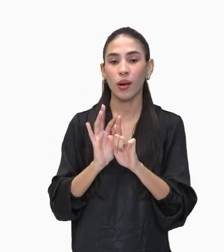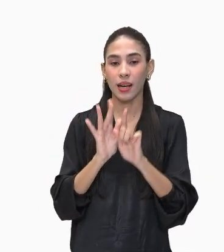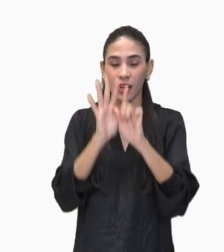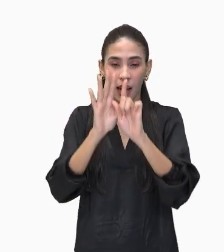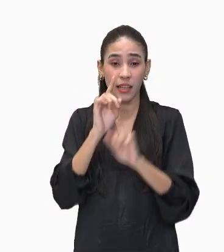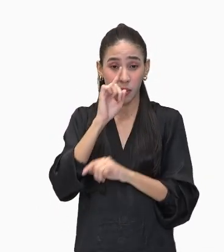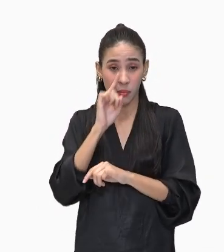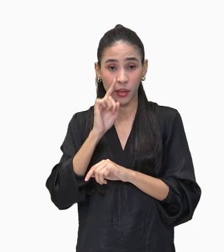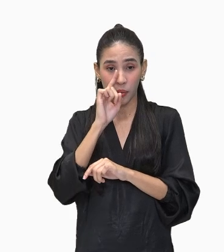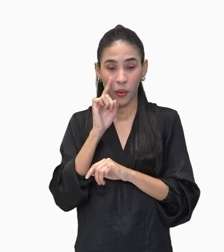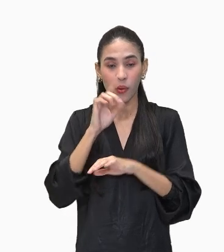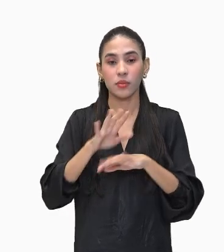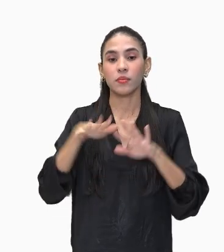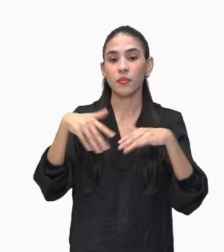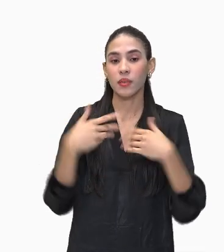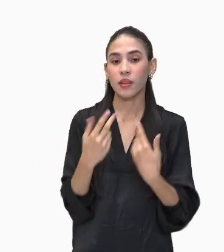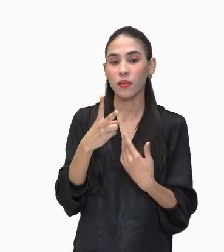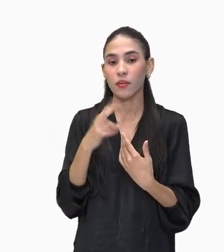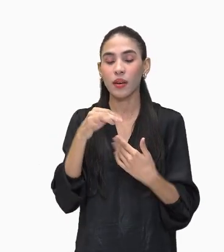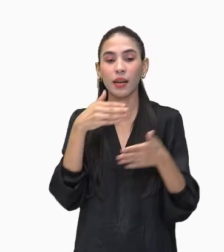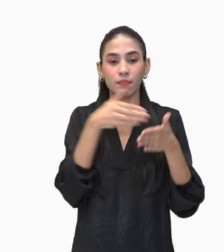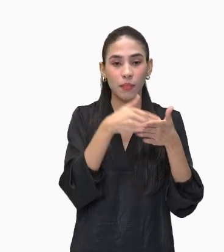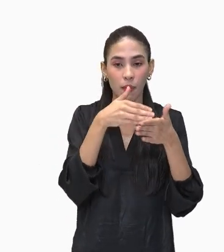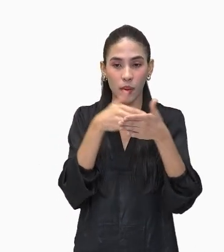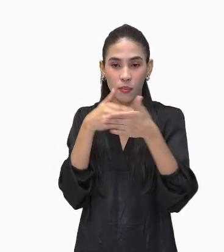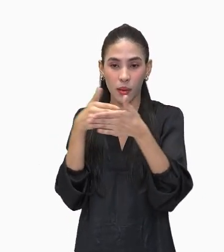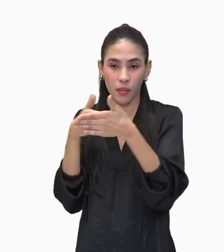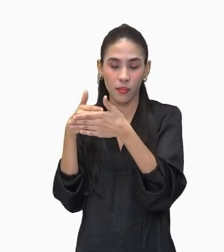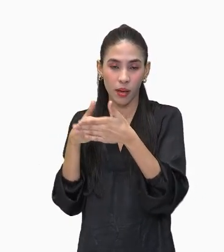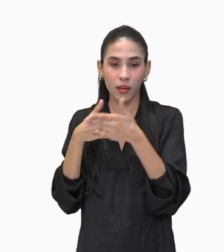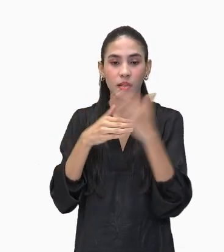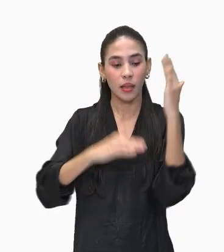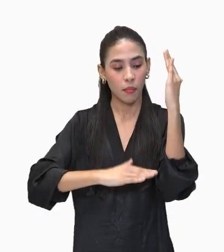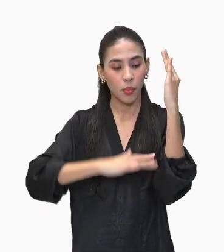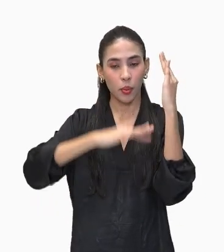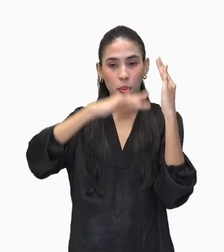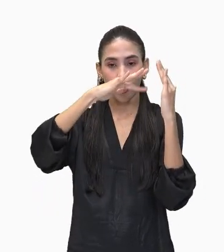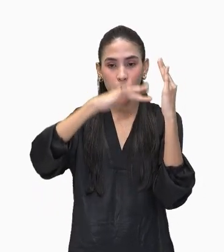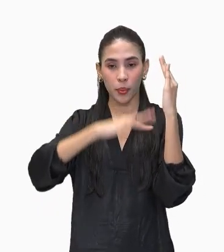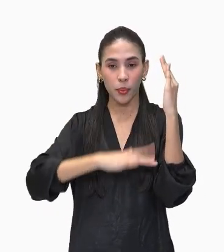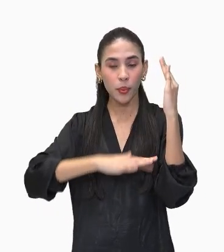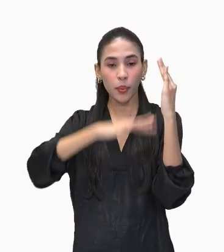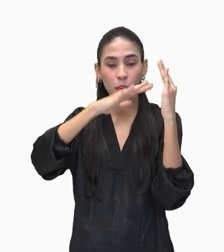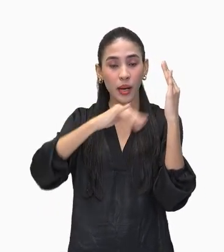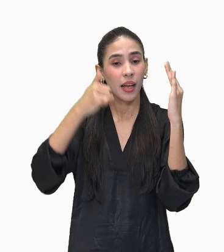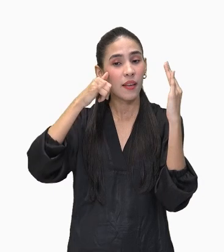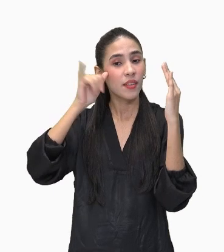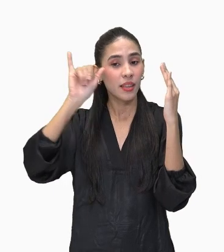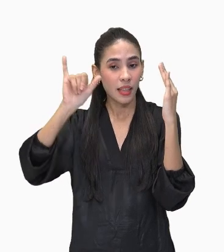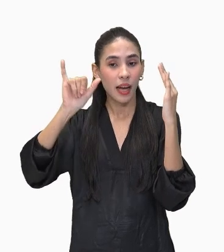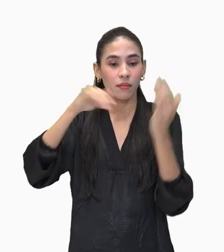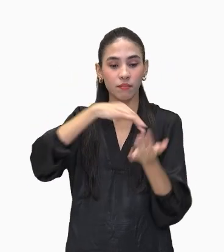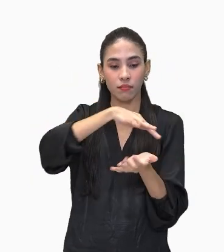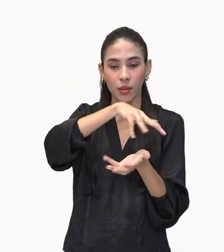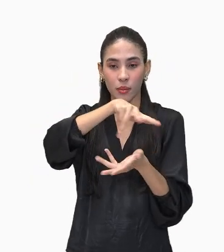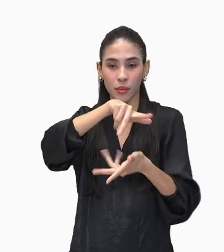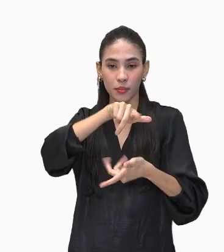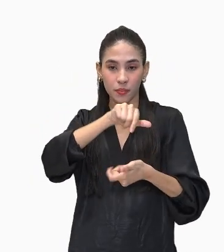né? Então ali ela vai impedir com que esses gases eles se dispersem pela